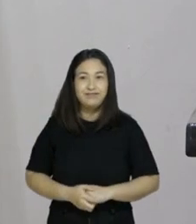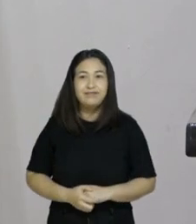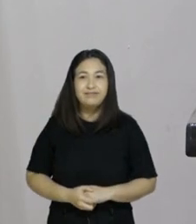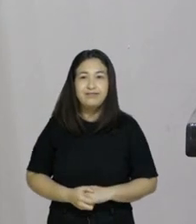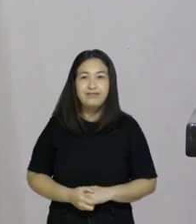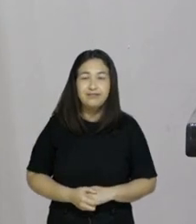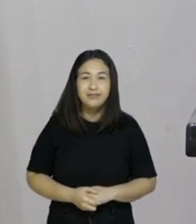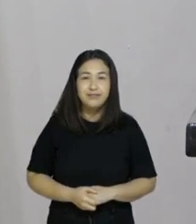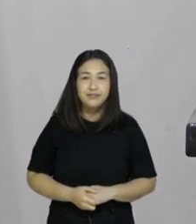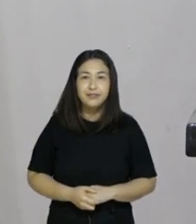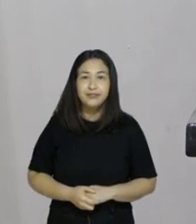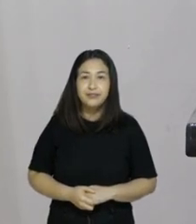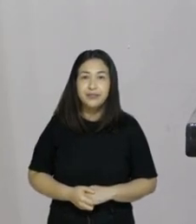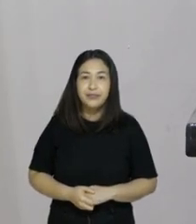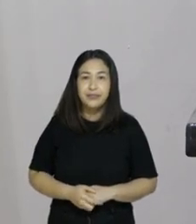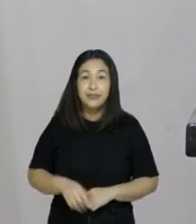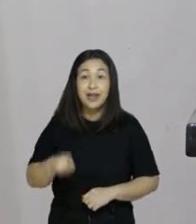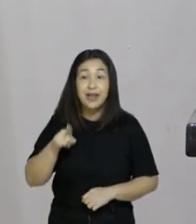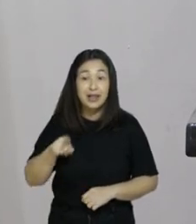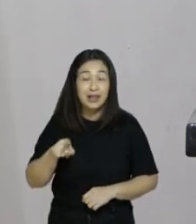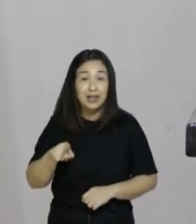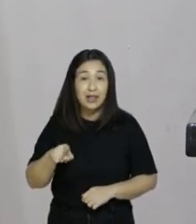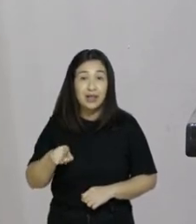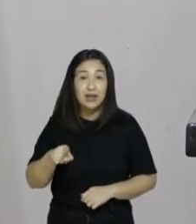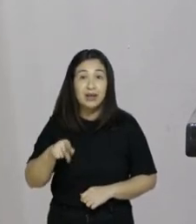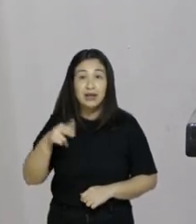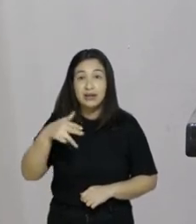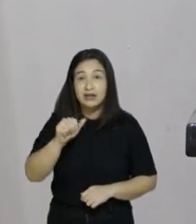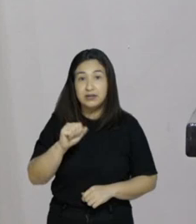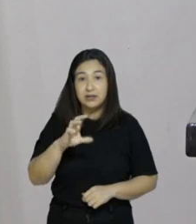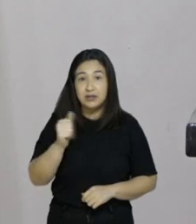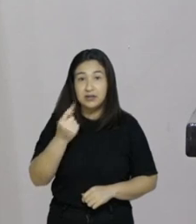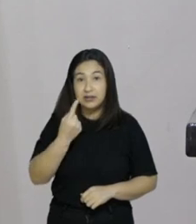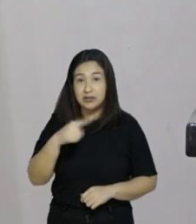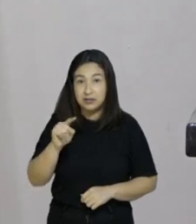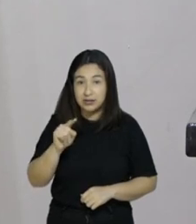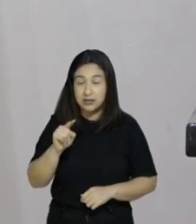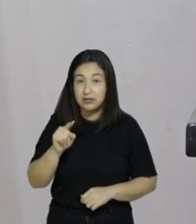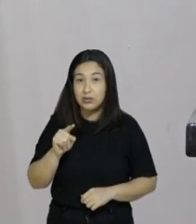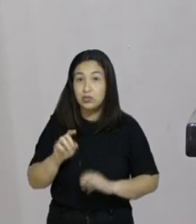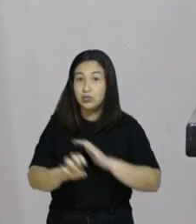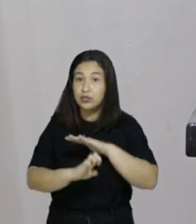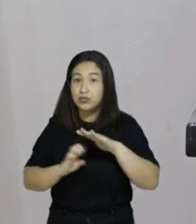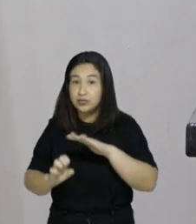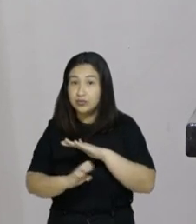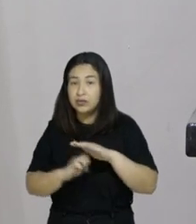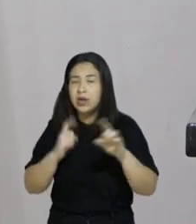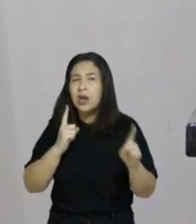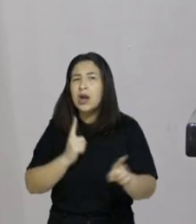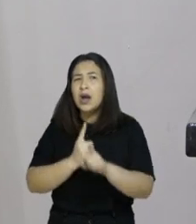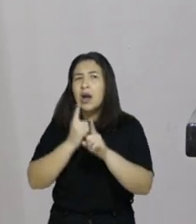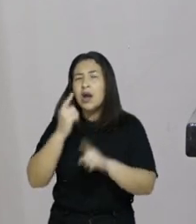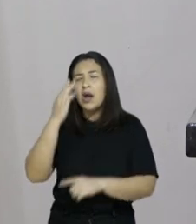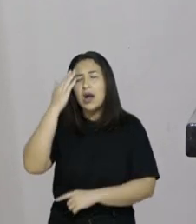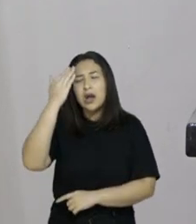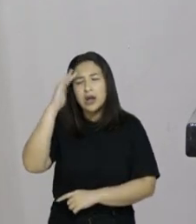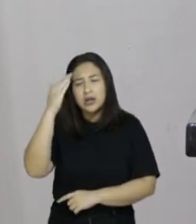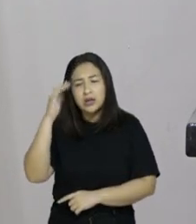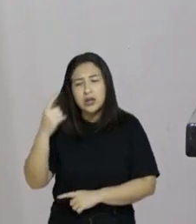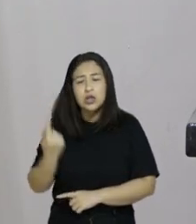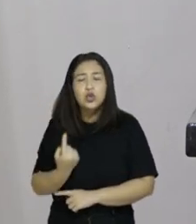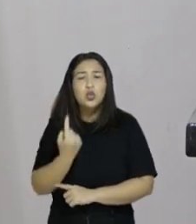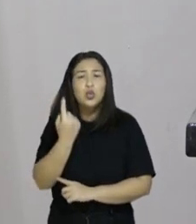A nação startup entendeu que, diante dos desafios geográficos e bélicos, seu único caminho era promover